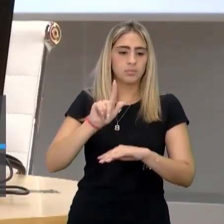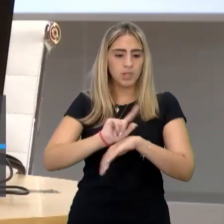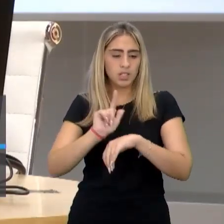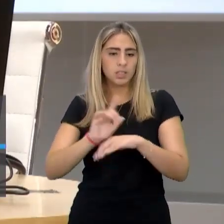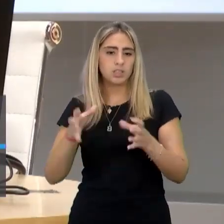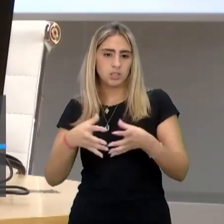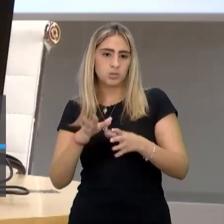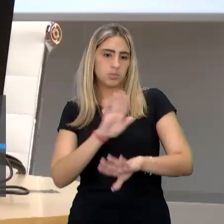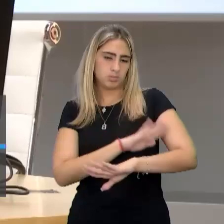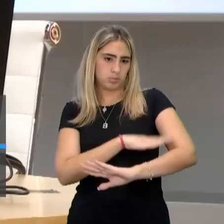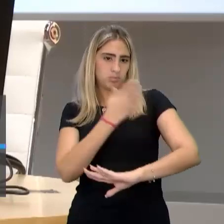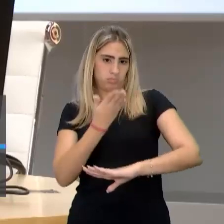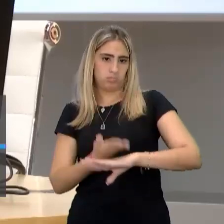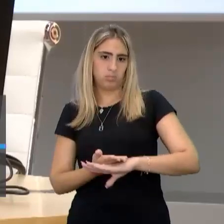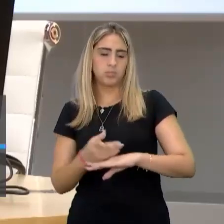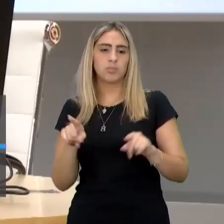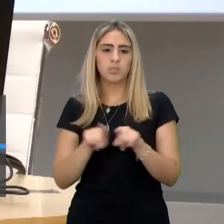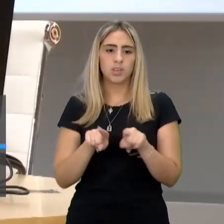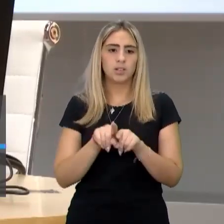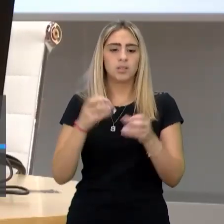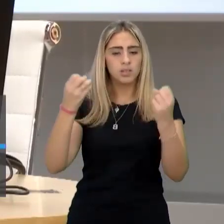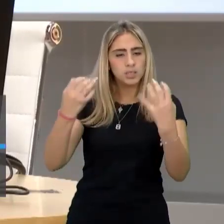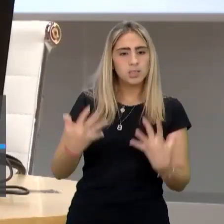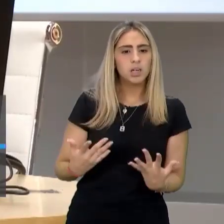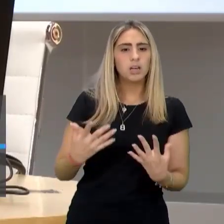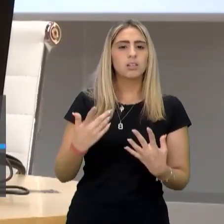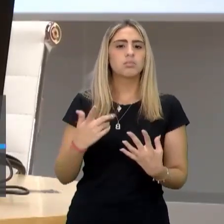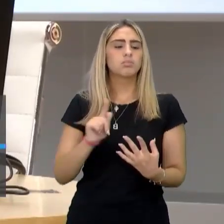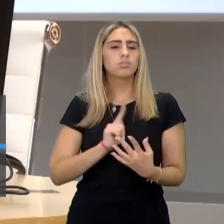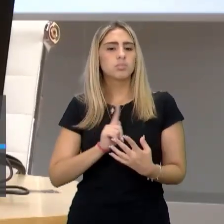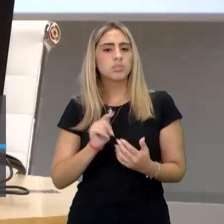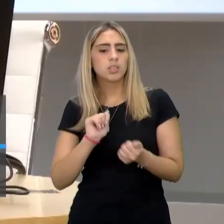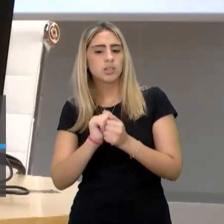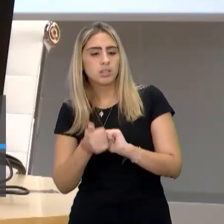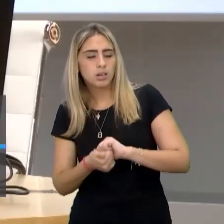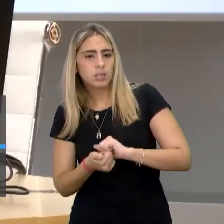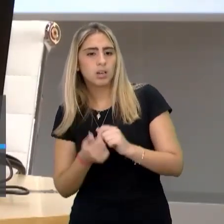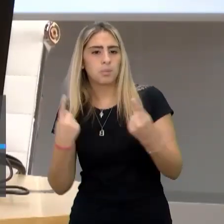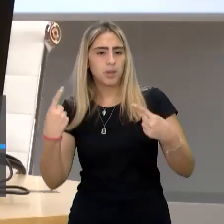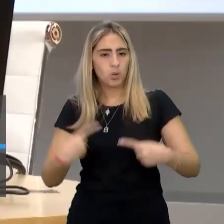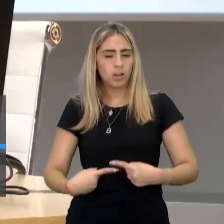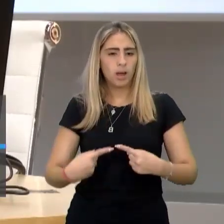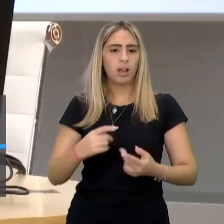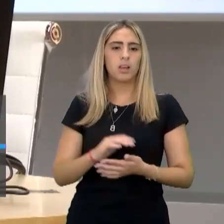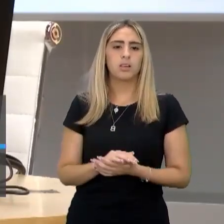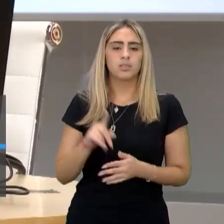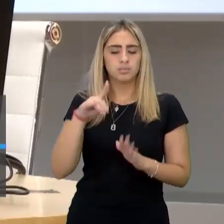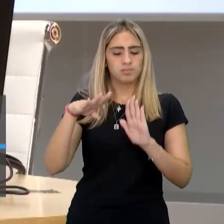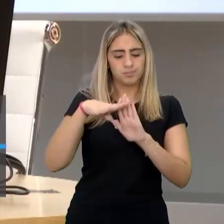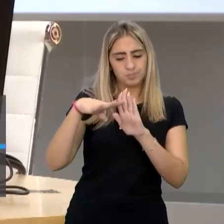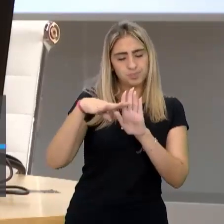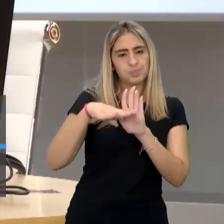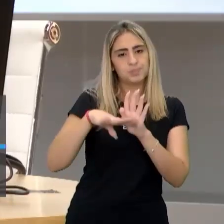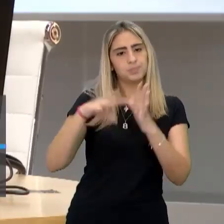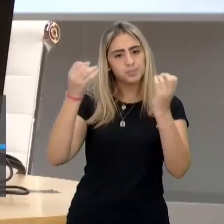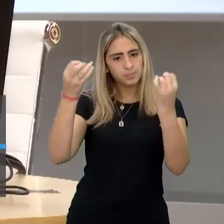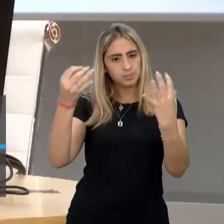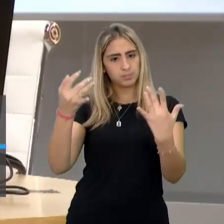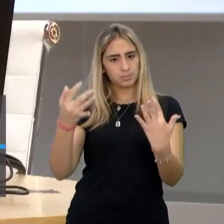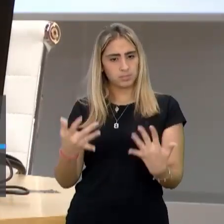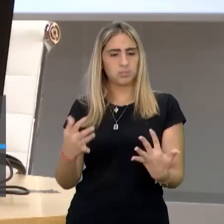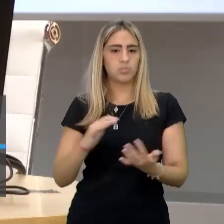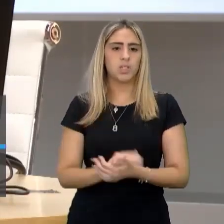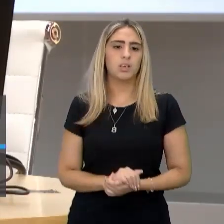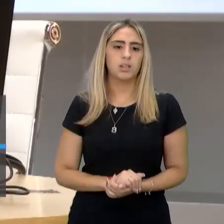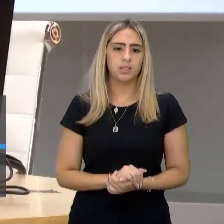o diretor vai explicar para os líderes de turma que vai ter esse campeonato, que é interessante eles conversarem com os estudantes para estabelecer esses e esses critérios